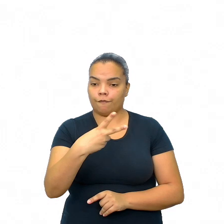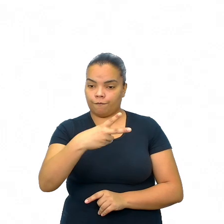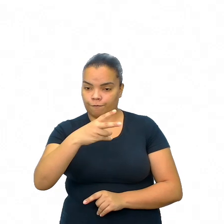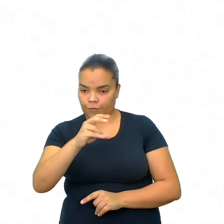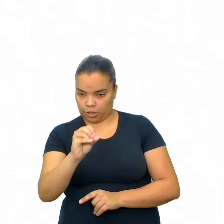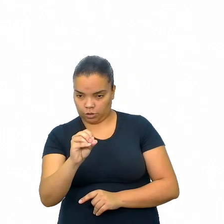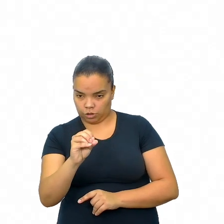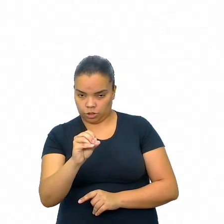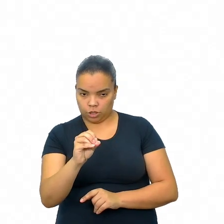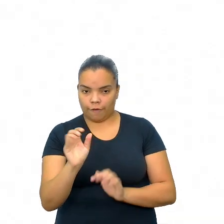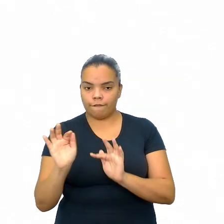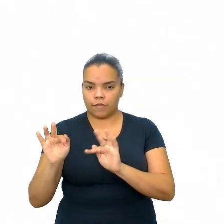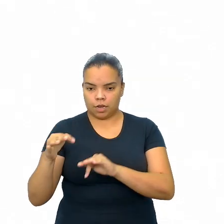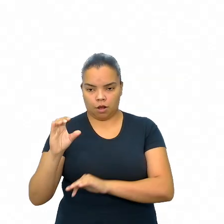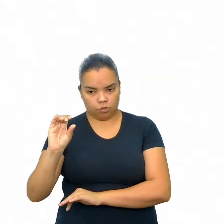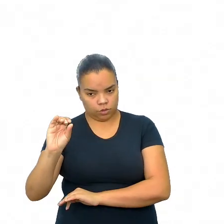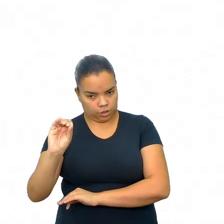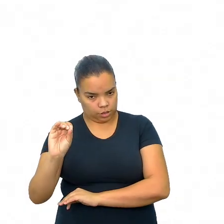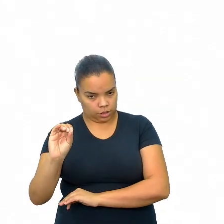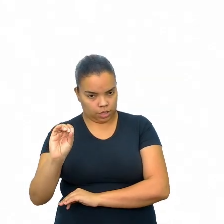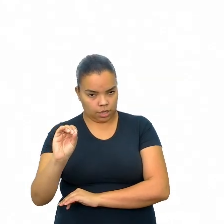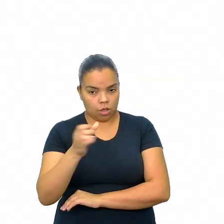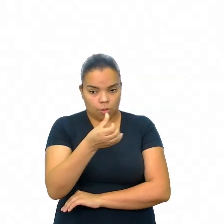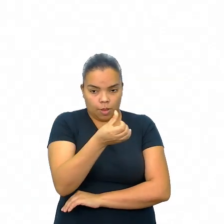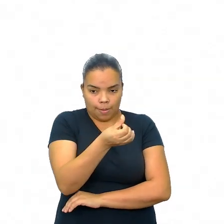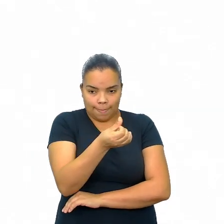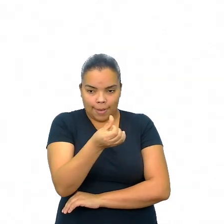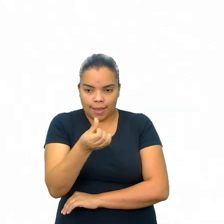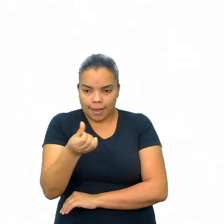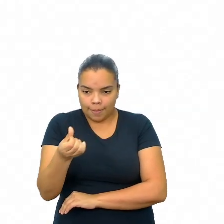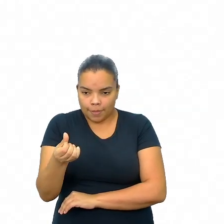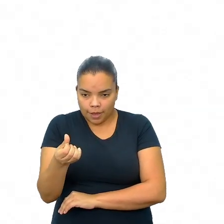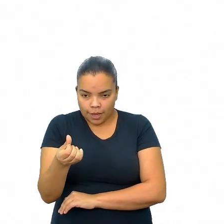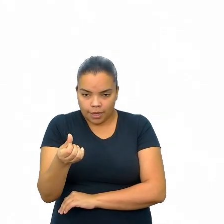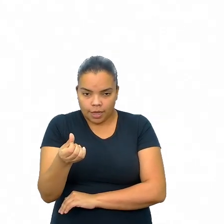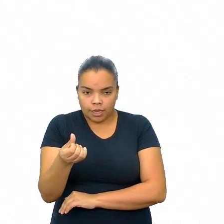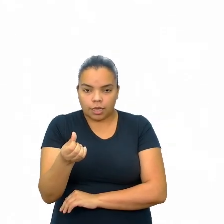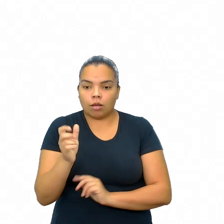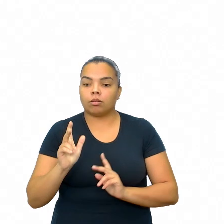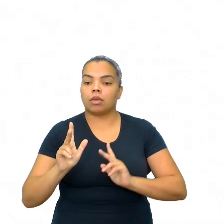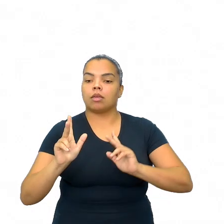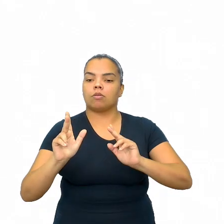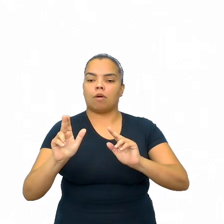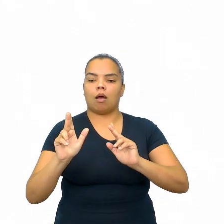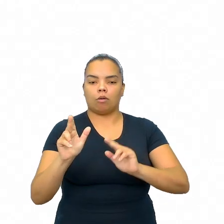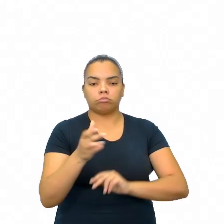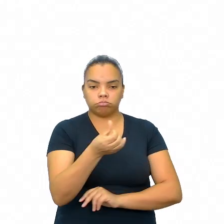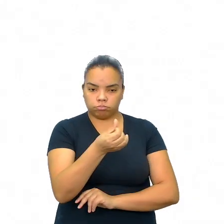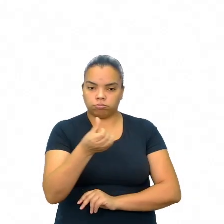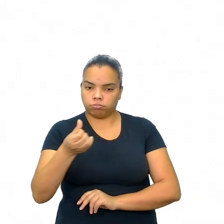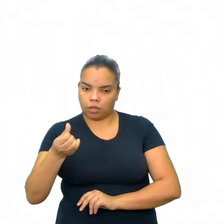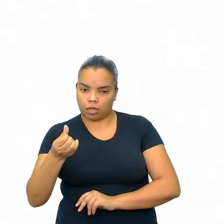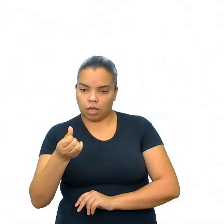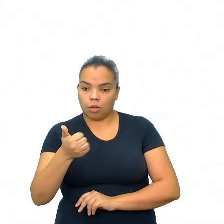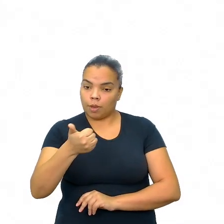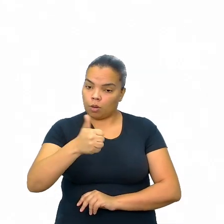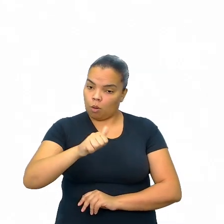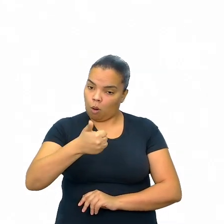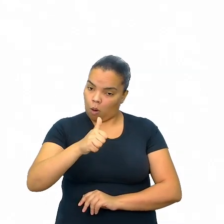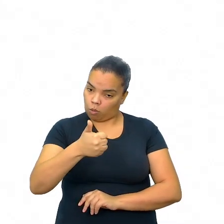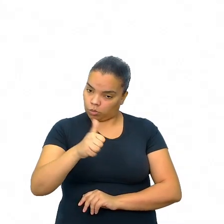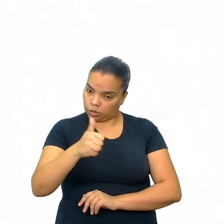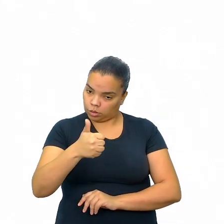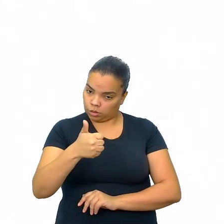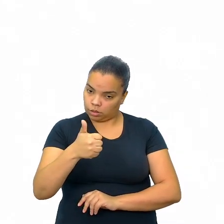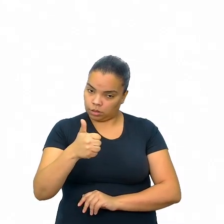0, o número 66, que é composto por algarismos iguais, o número 11, que é um